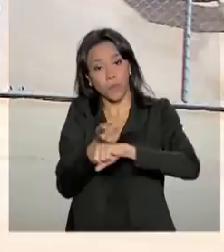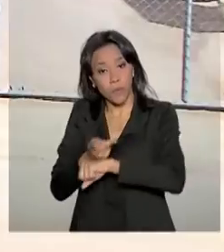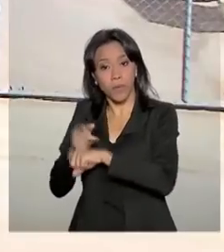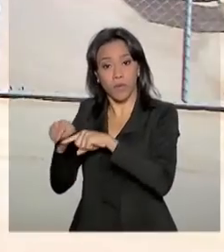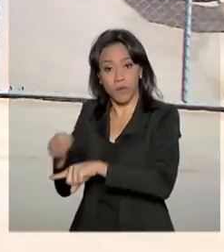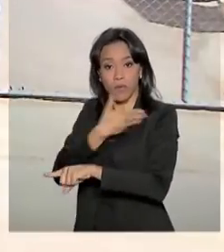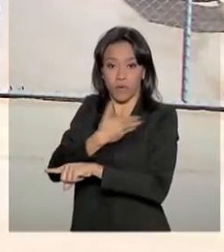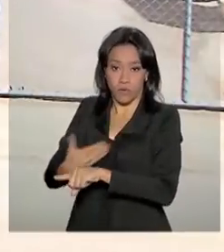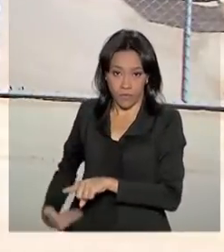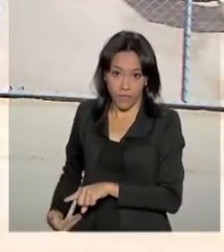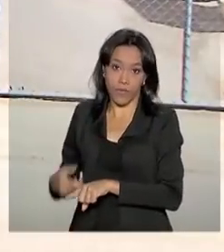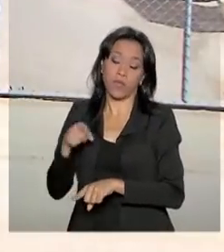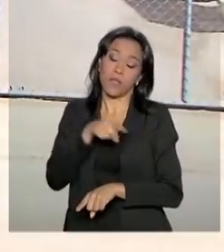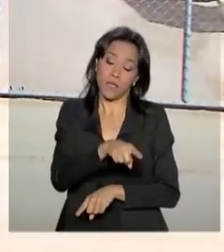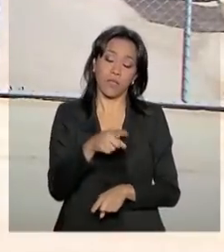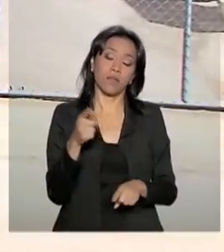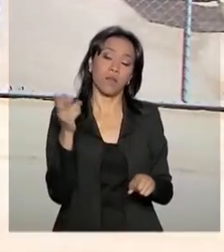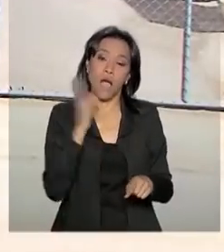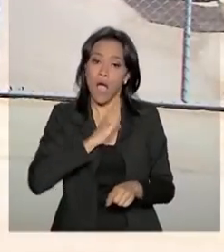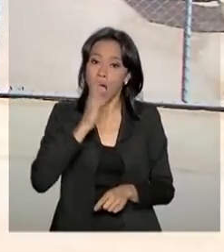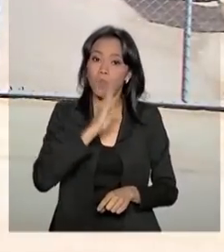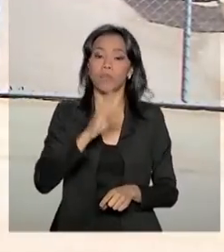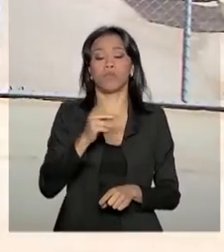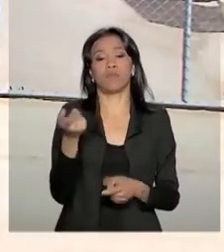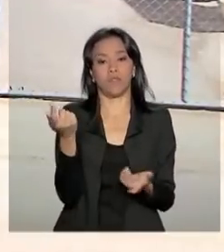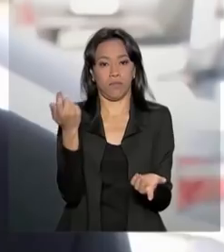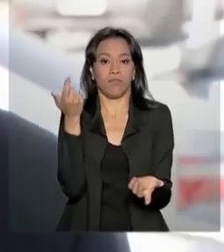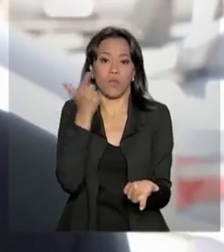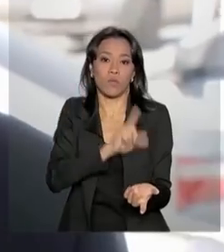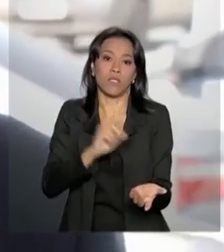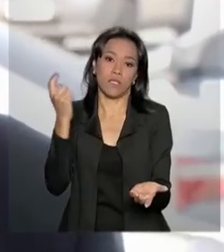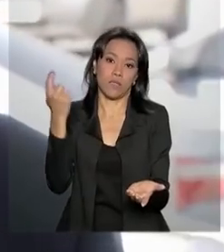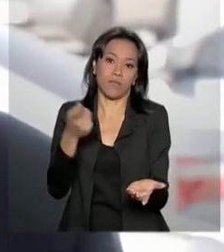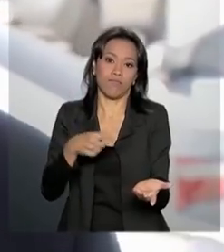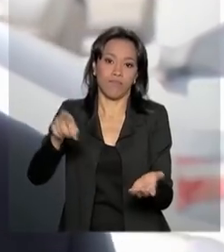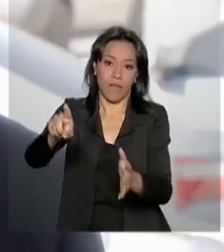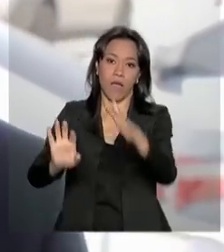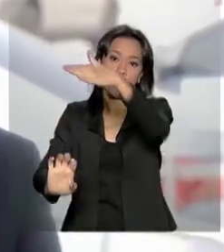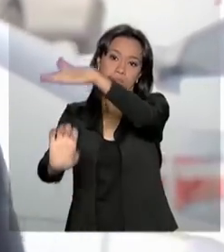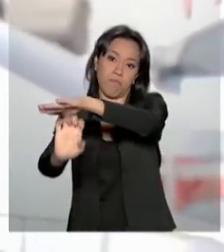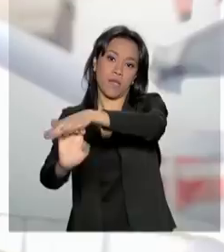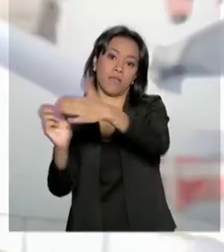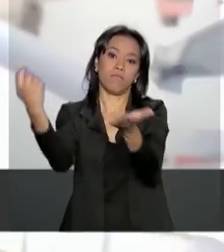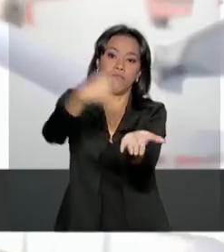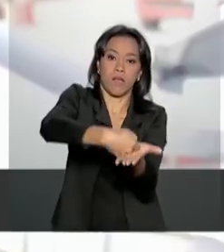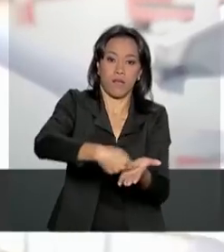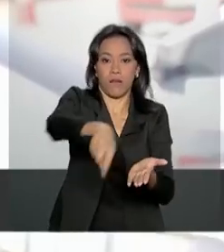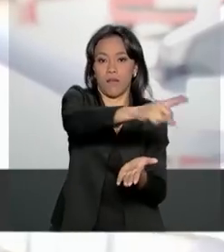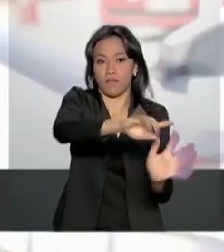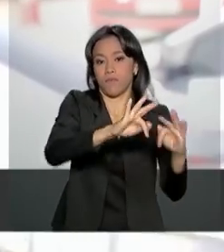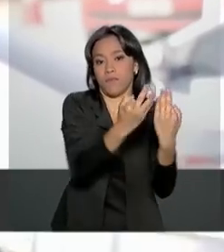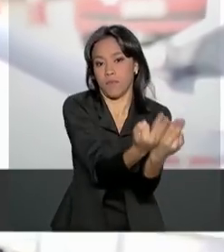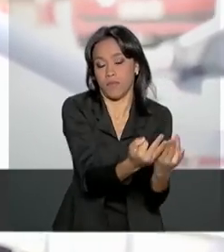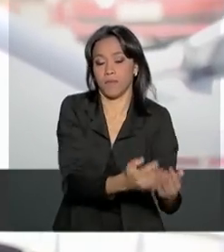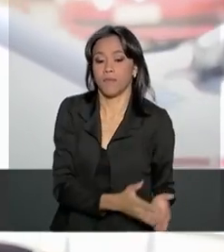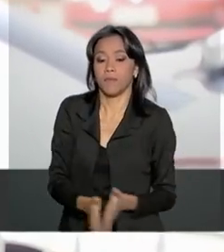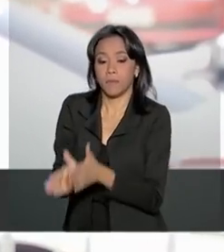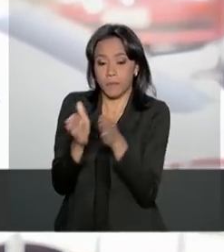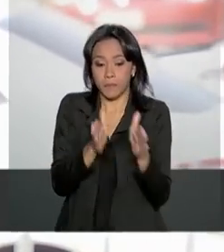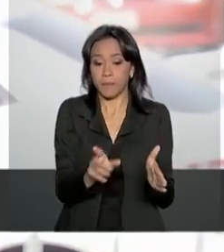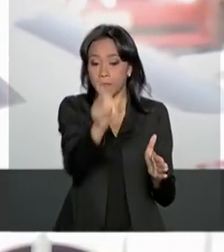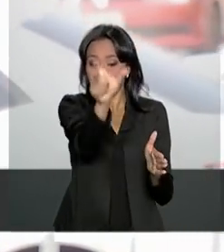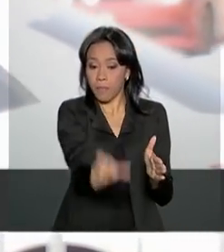pagamento das indenizações saia o mais rápido possível. A Defensoria Pública da União veio